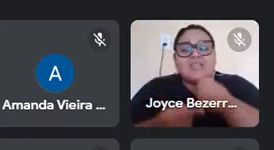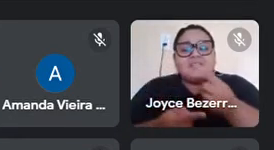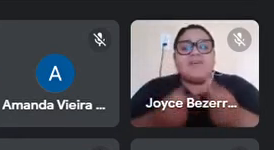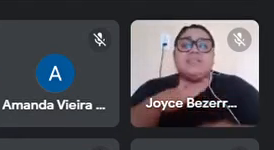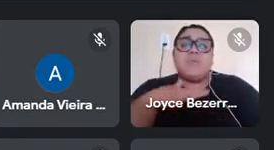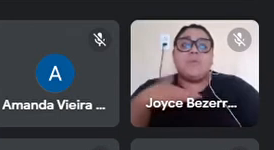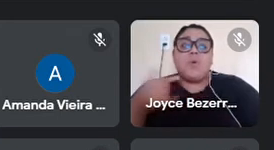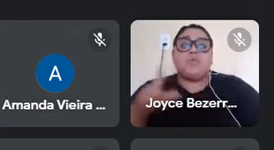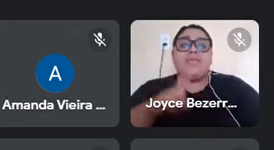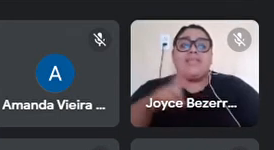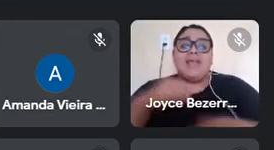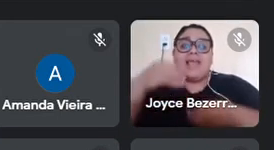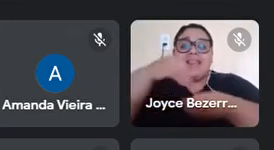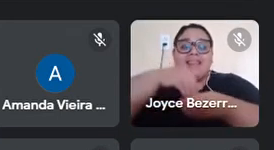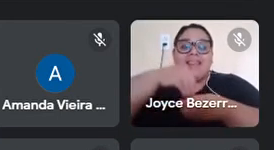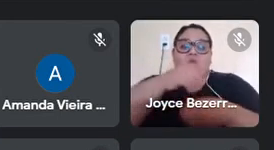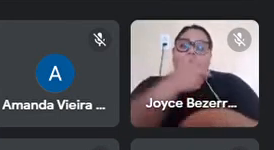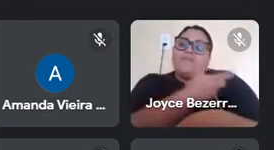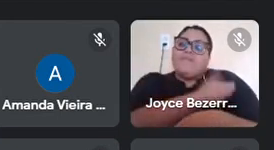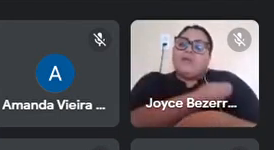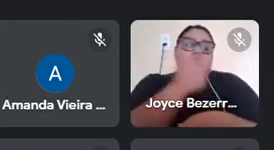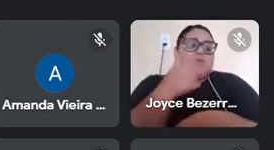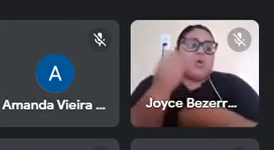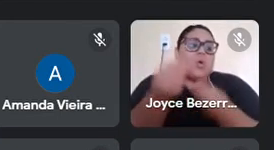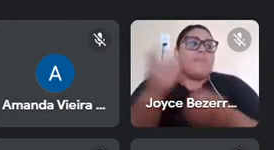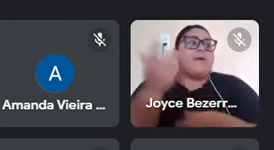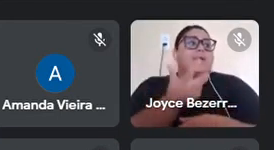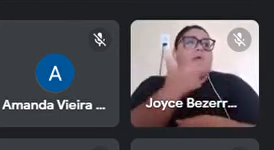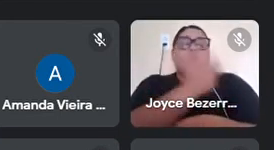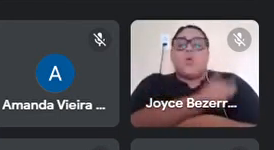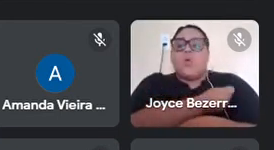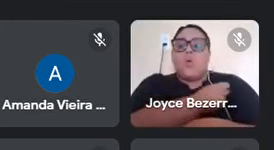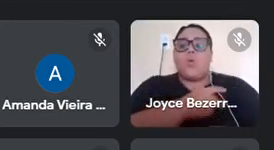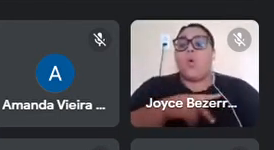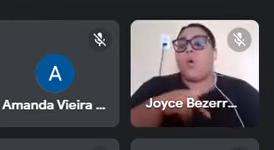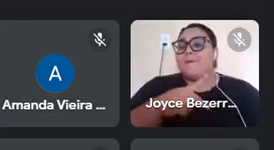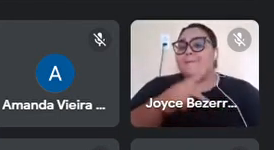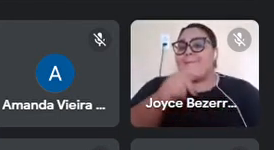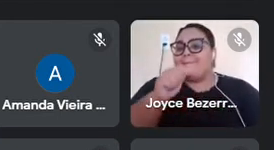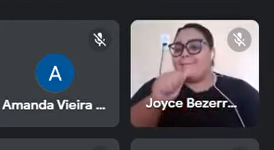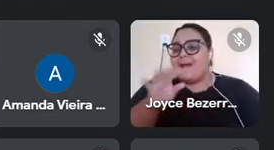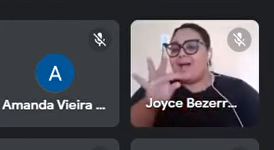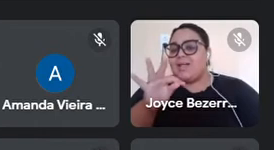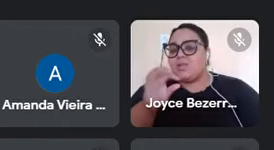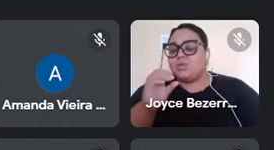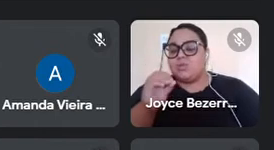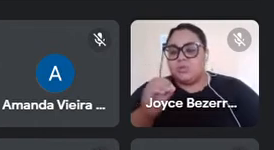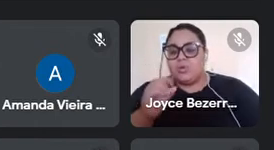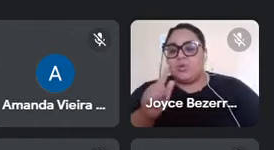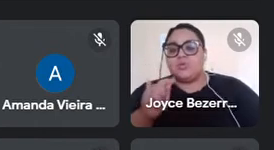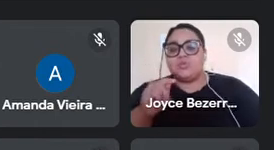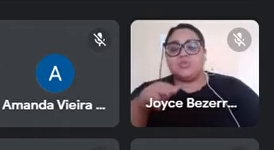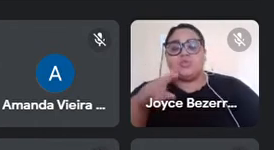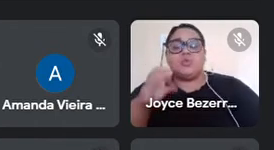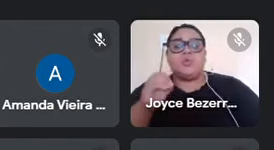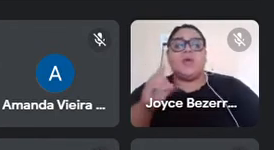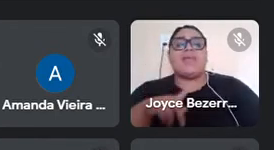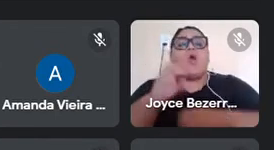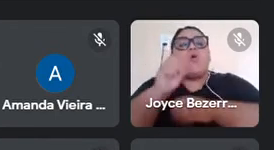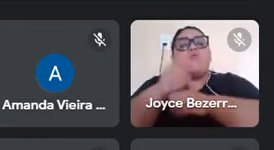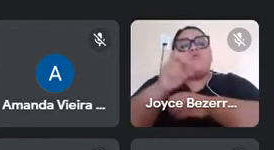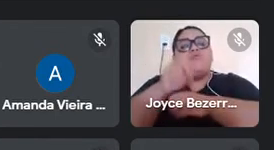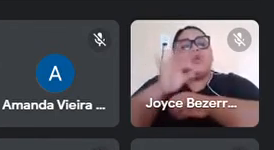que haver, muitas vezes não se aplica o patógeno completo, né, o vírus por completo, a bactéria por completo. Algumas vezes